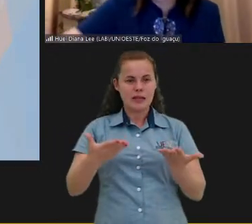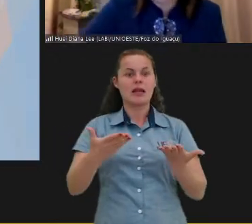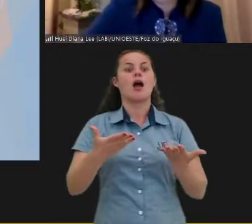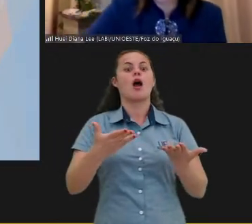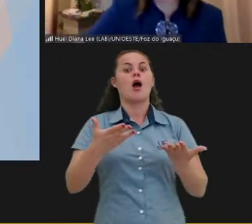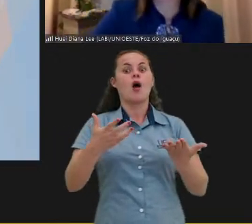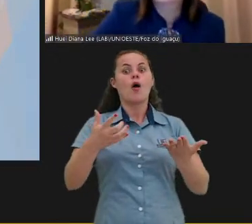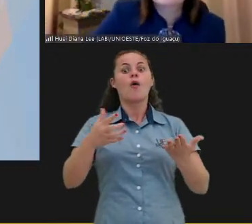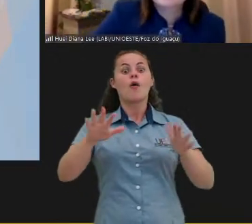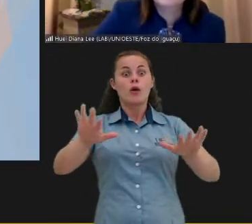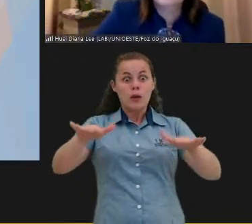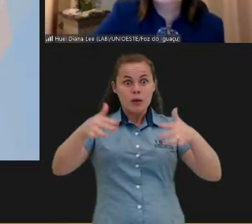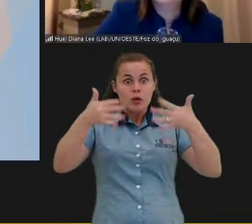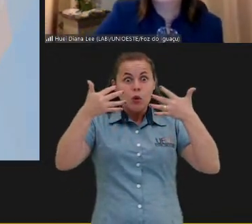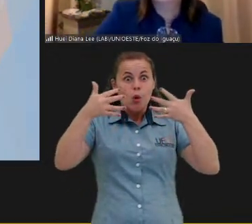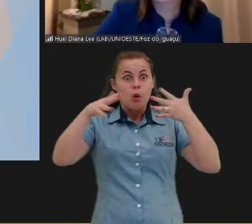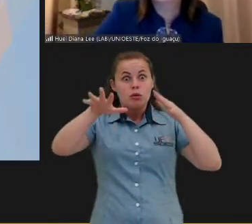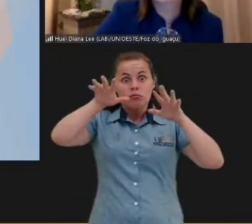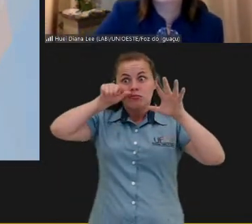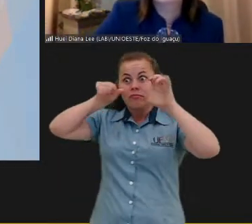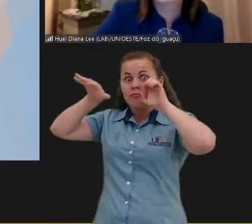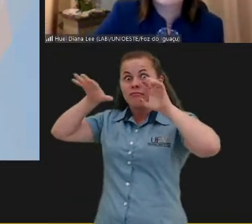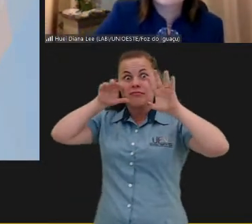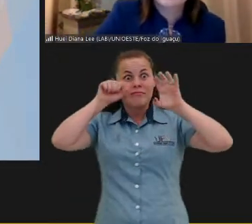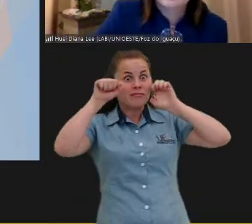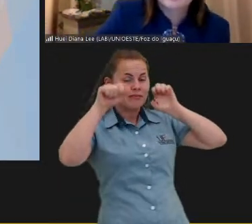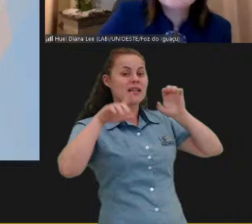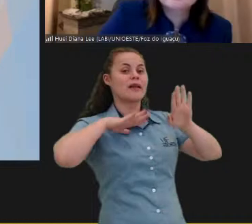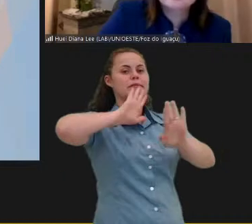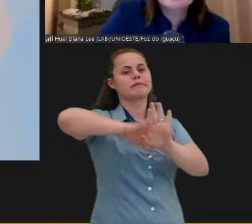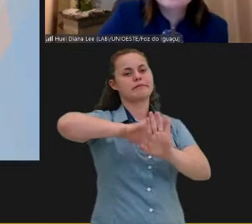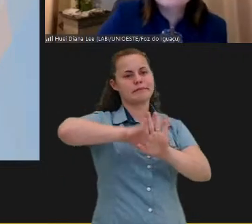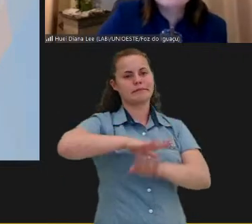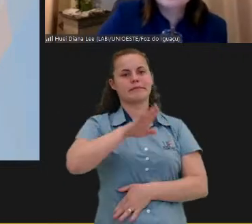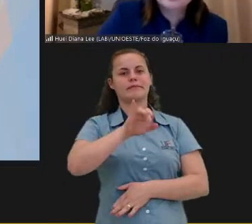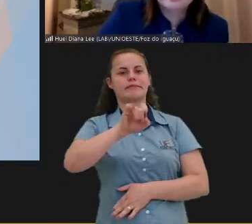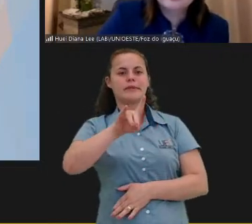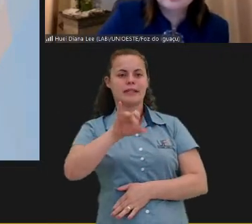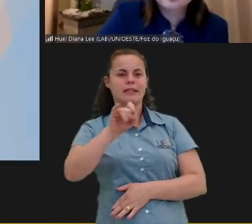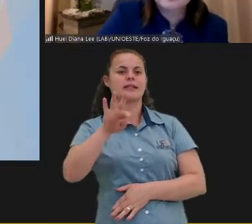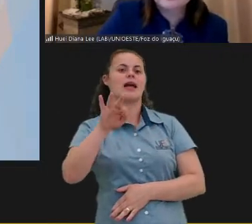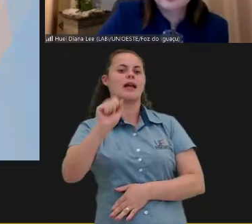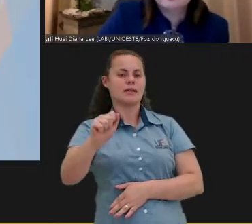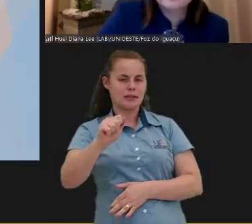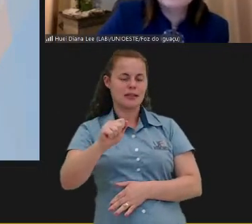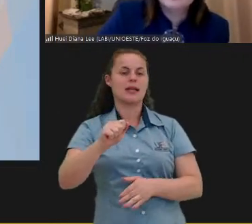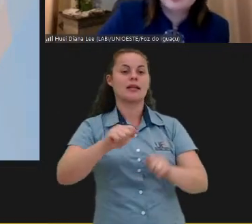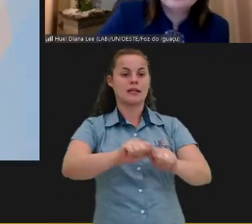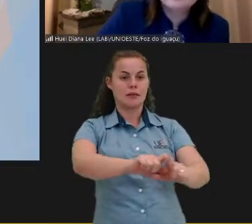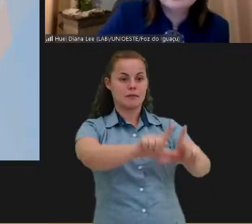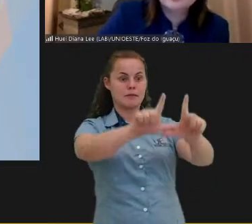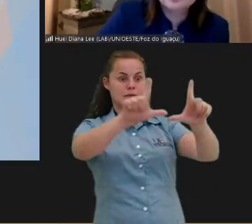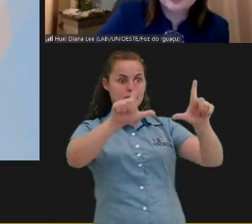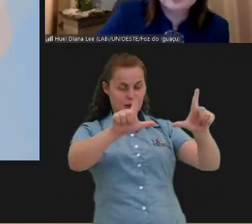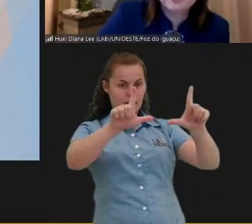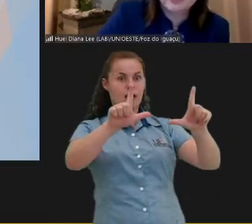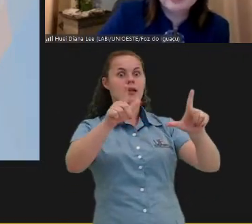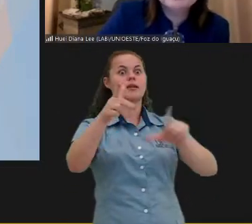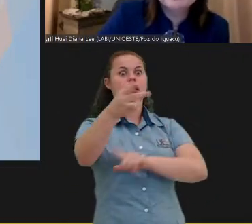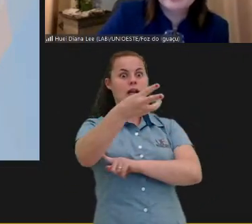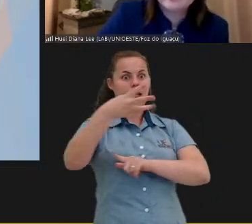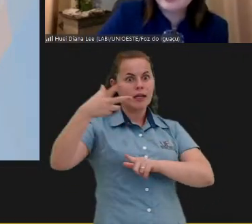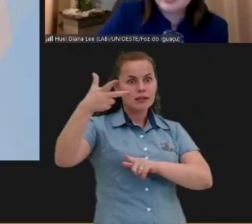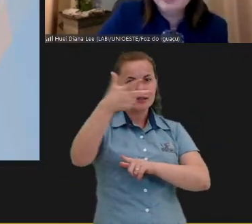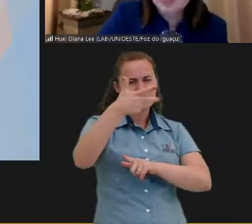tem por trás o Big Data. Essa tendência de realidade aumentada, Big Data, social